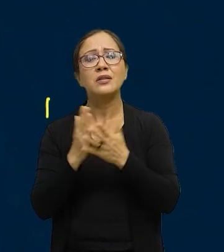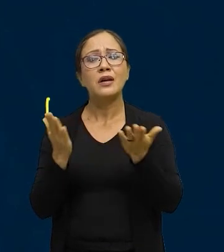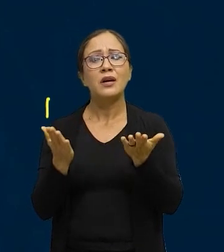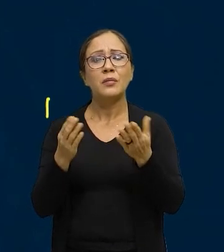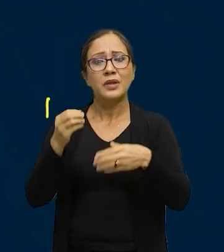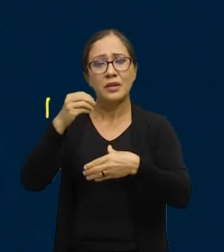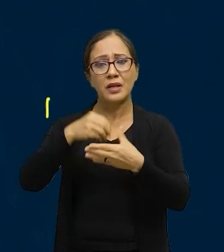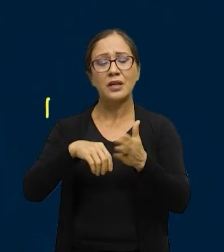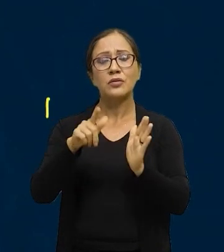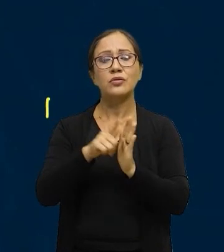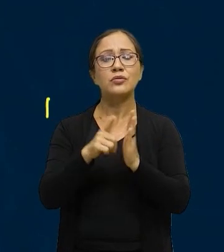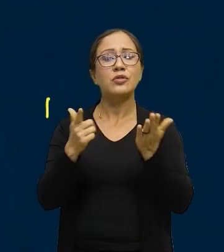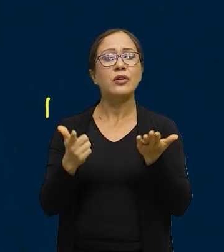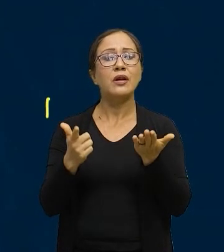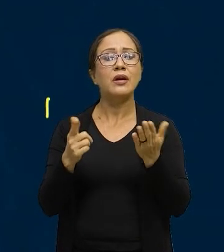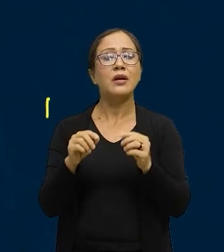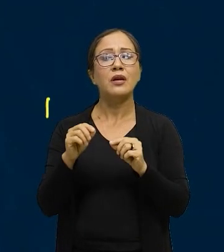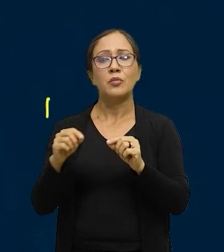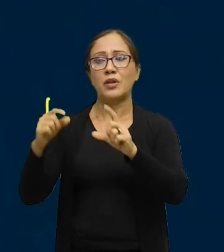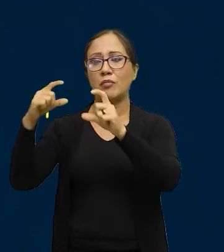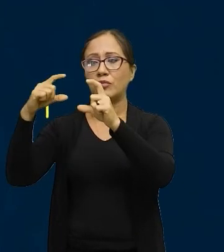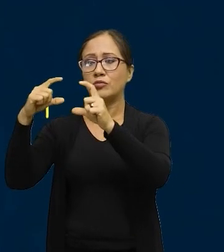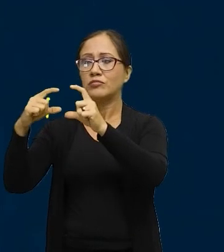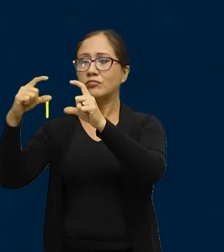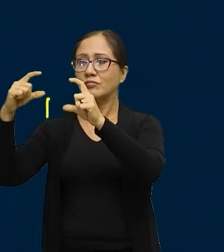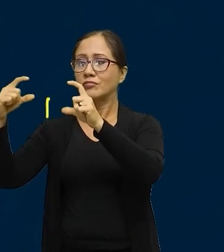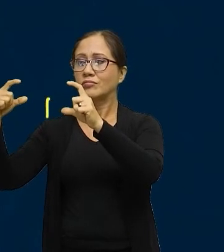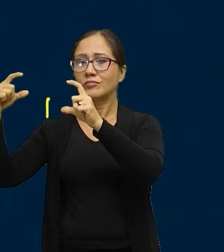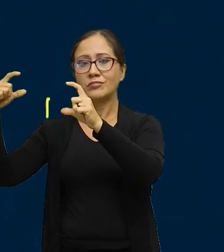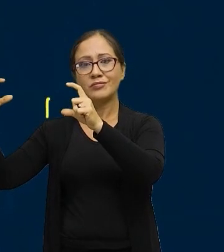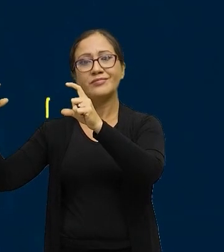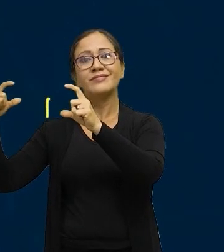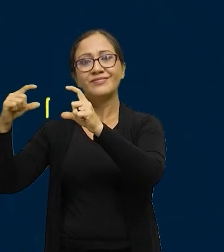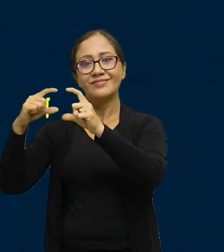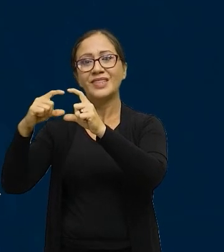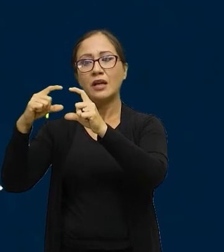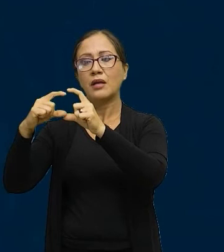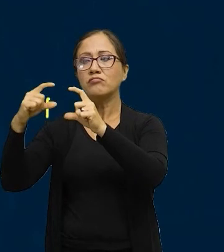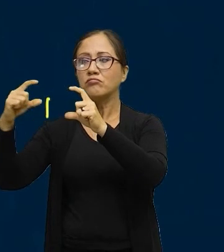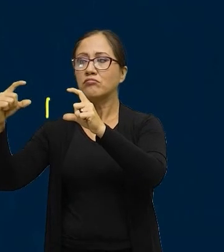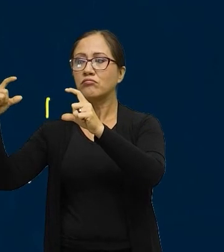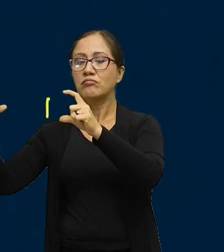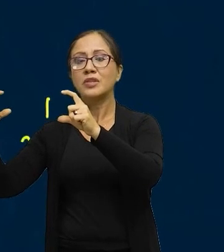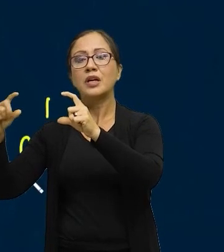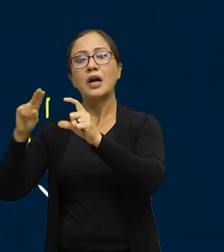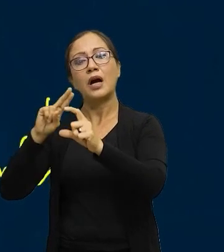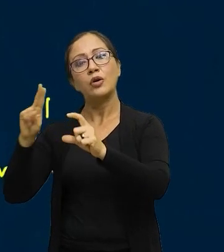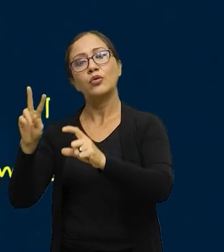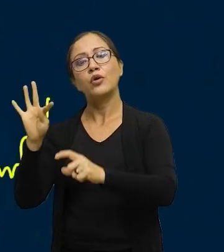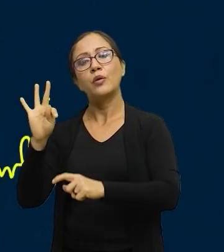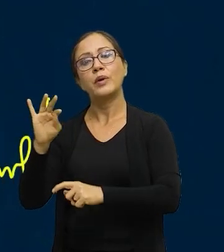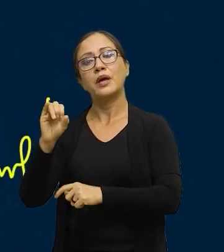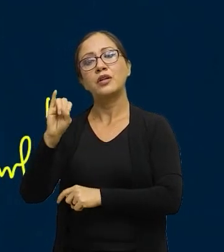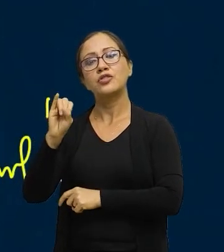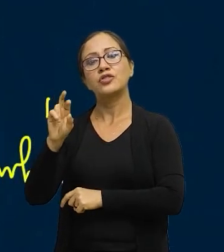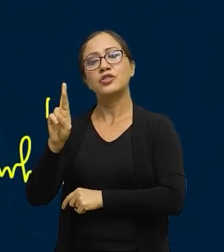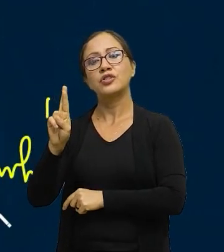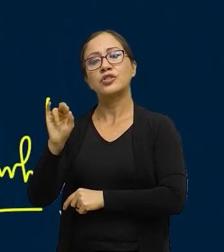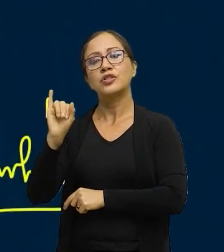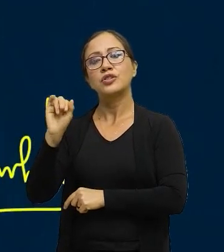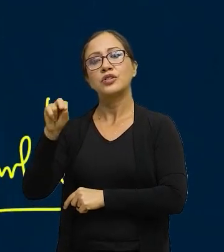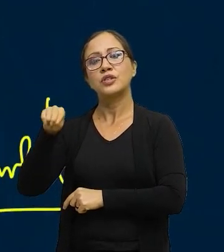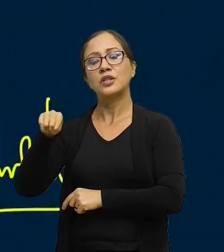no jornal, 3, 4 frames. Aí você chama de tirinha, porque como eu falei no início, são